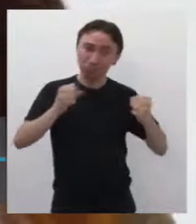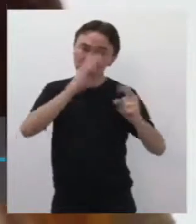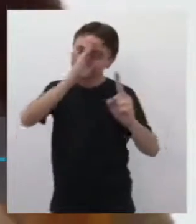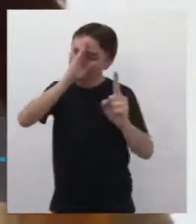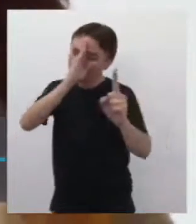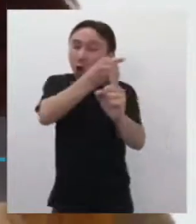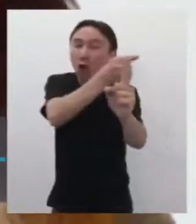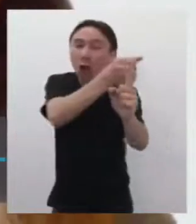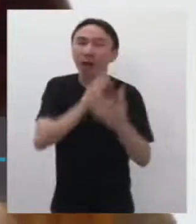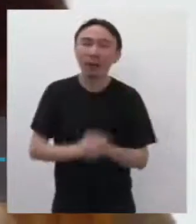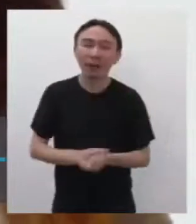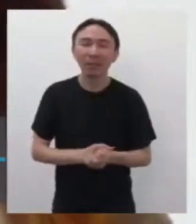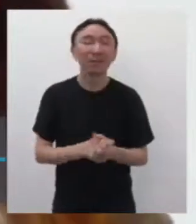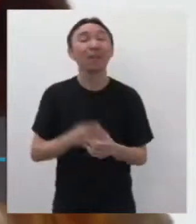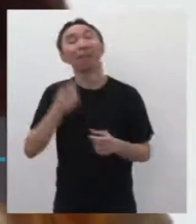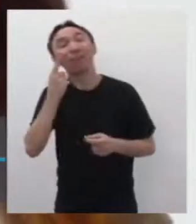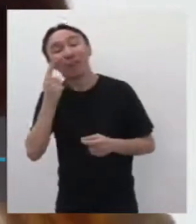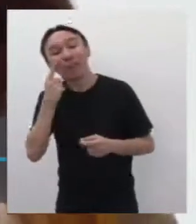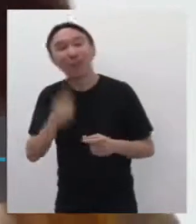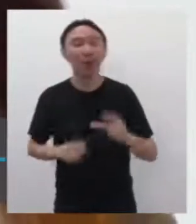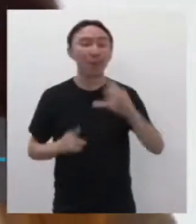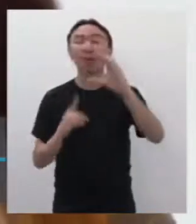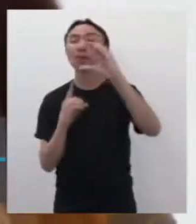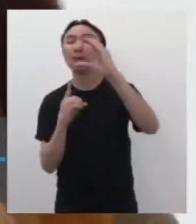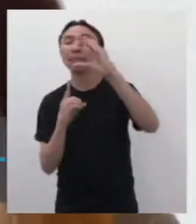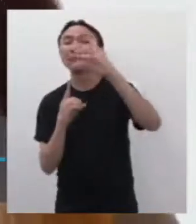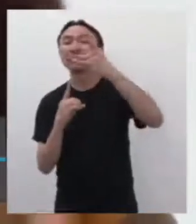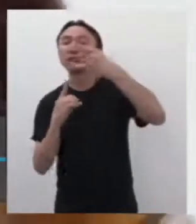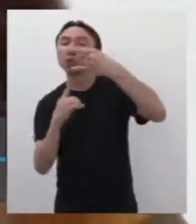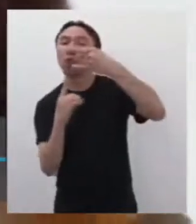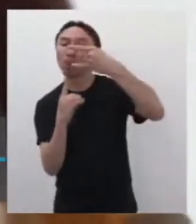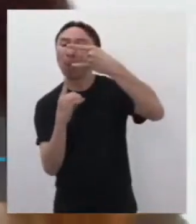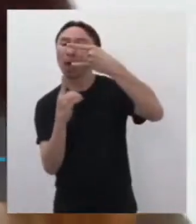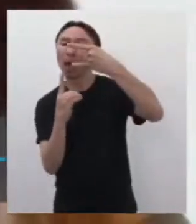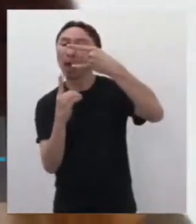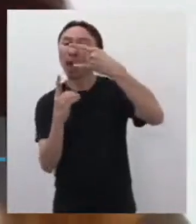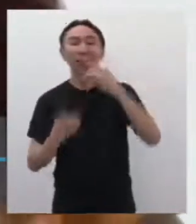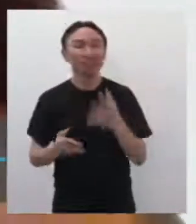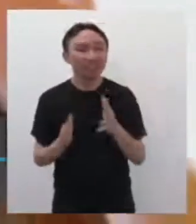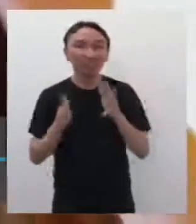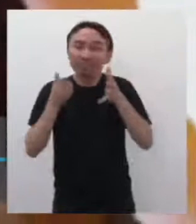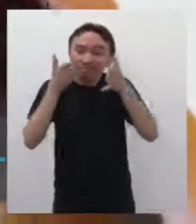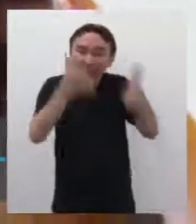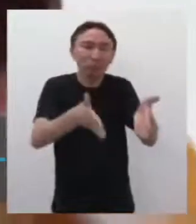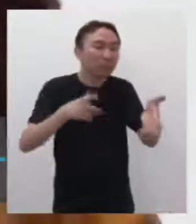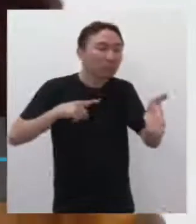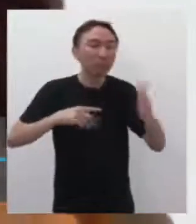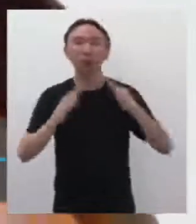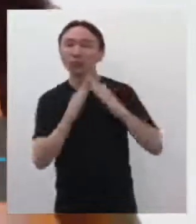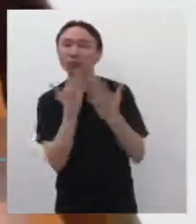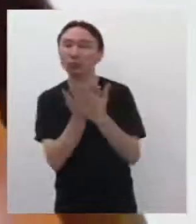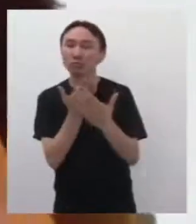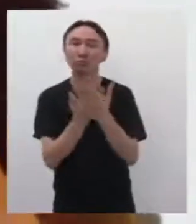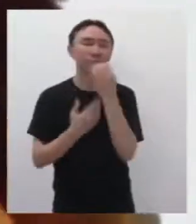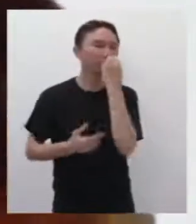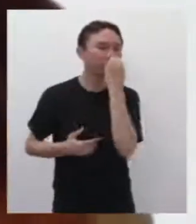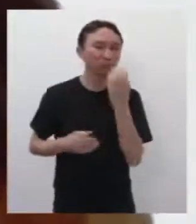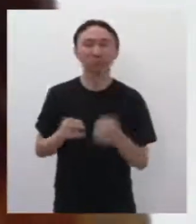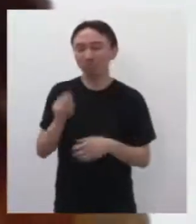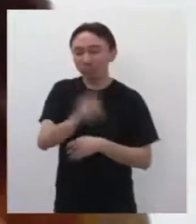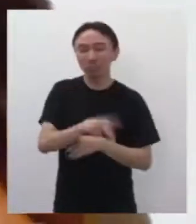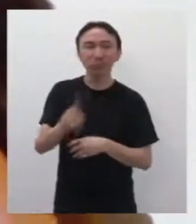Descomplica entrando nas escolas, os professores usando, é um momento muito, muito legal para mim, pessoalmente.